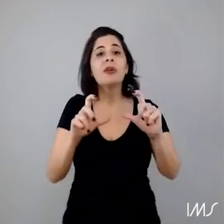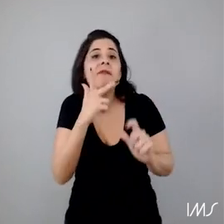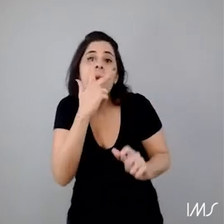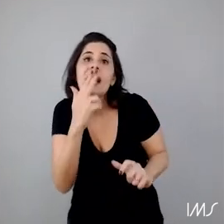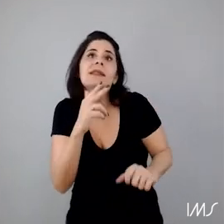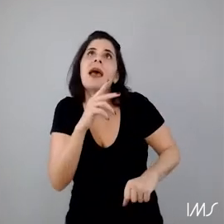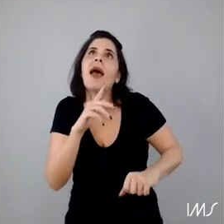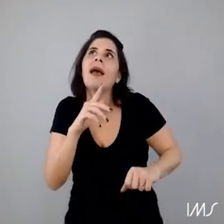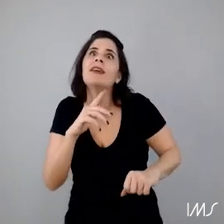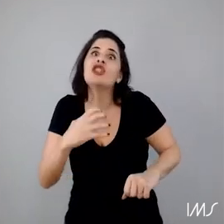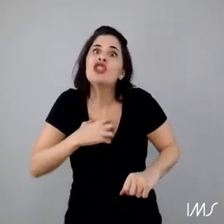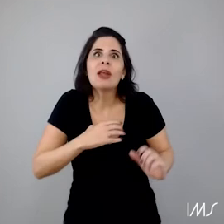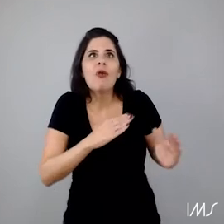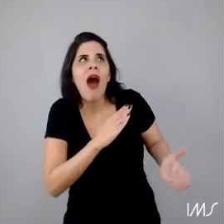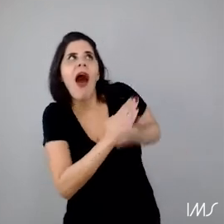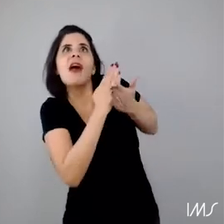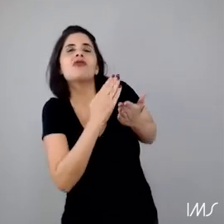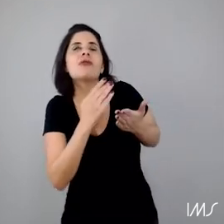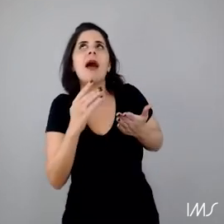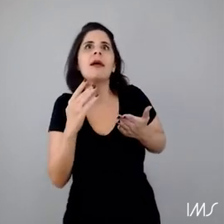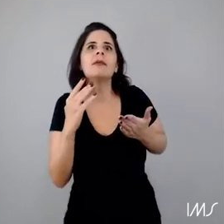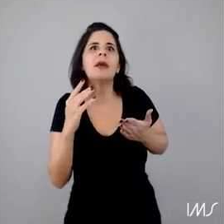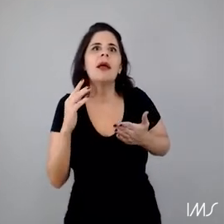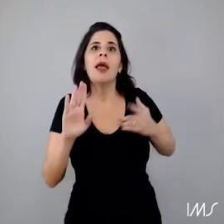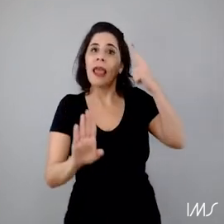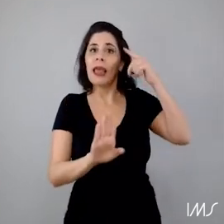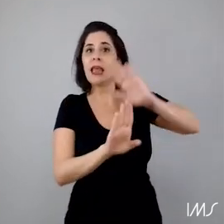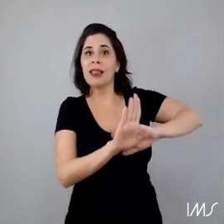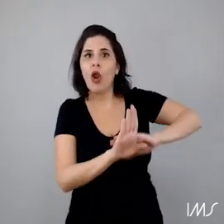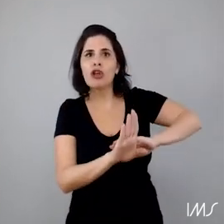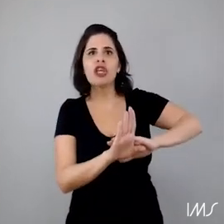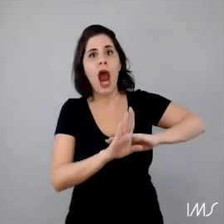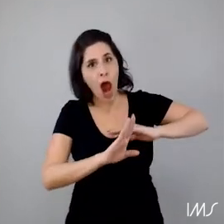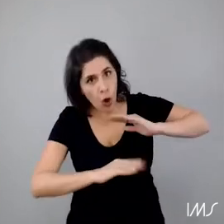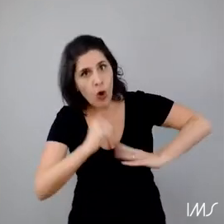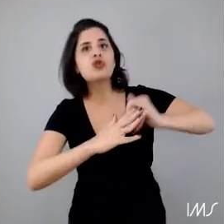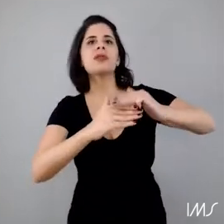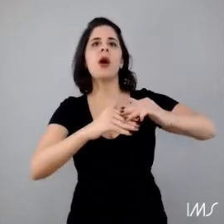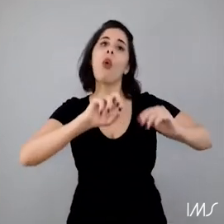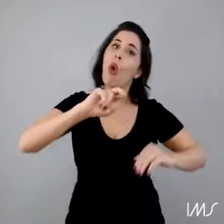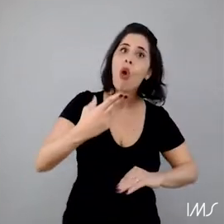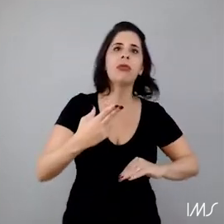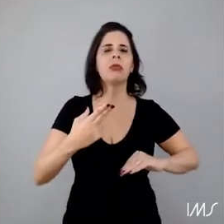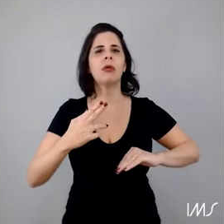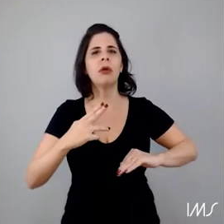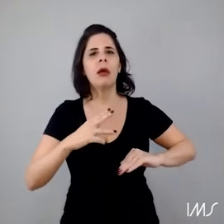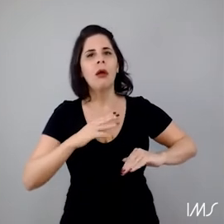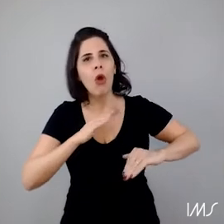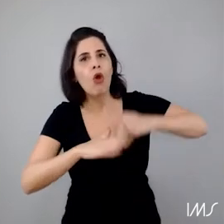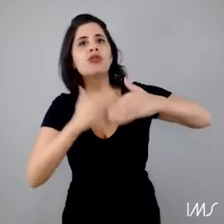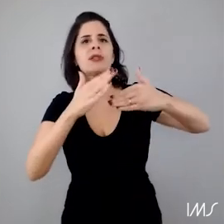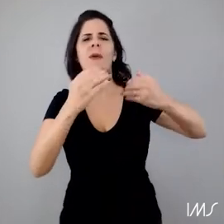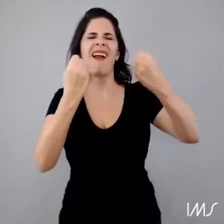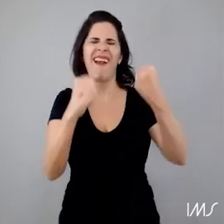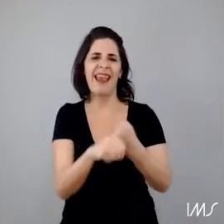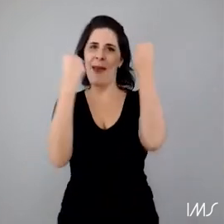Entendia-se, me parece, que a fotografia poderia ser uma arma de transformação social. Essa é uma definição da Stefânia Abril, né, dentro desse contexto